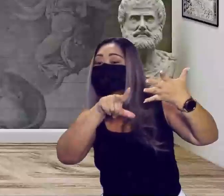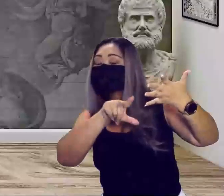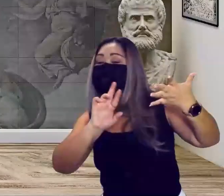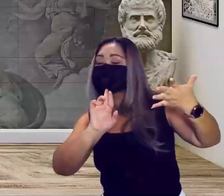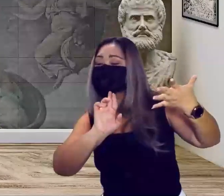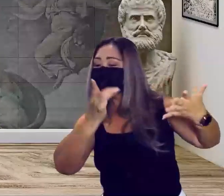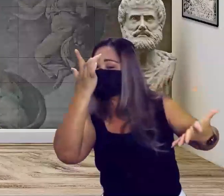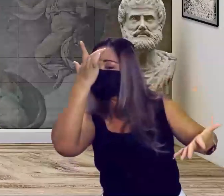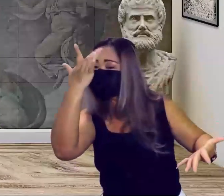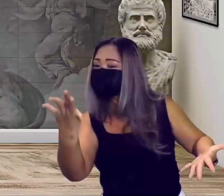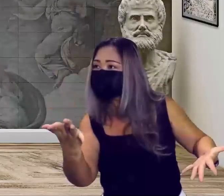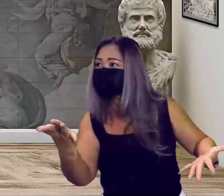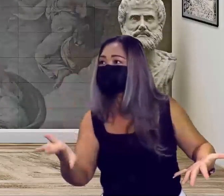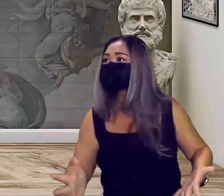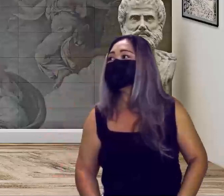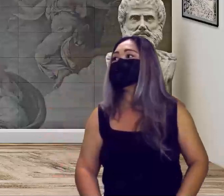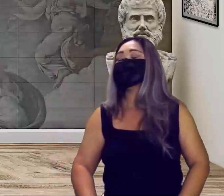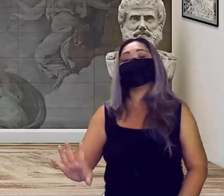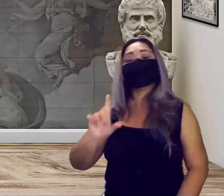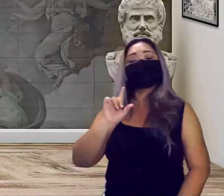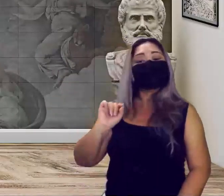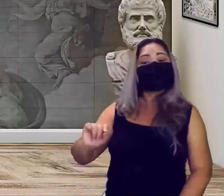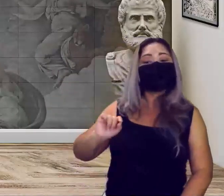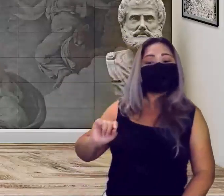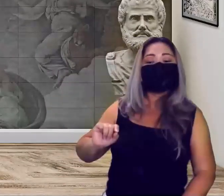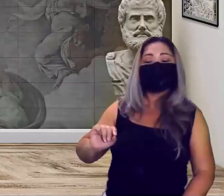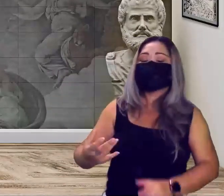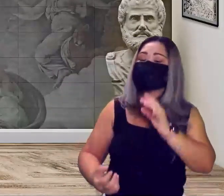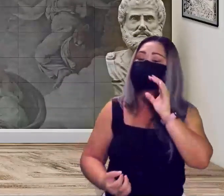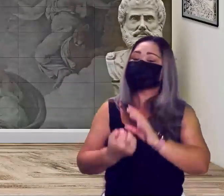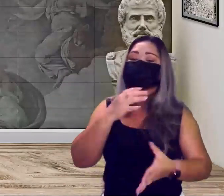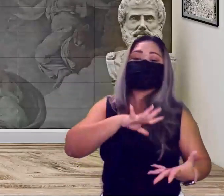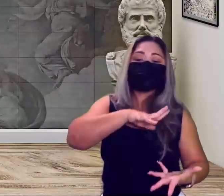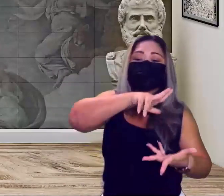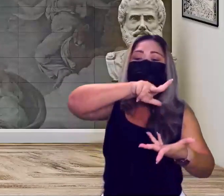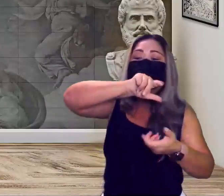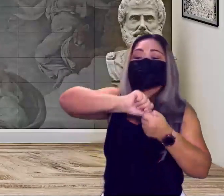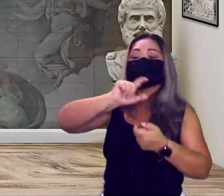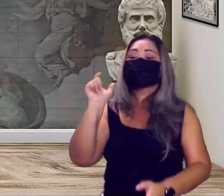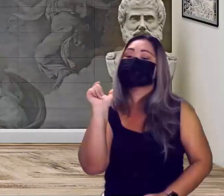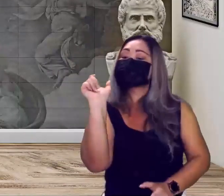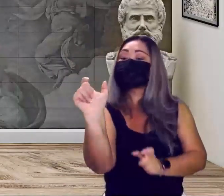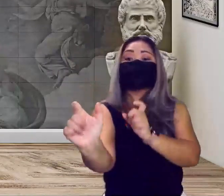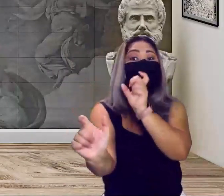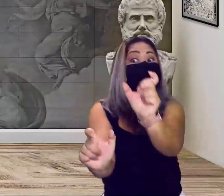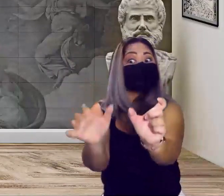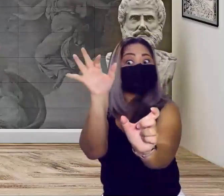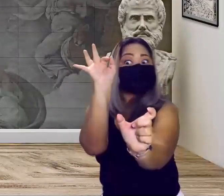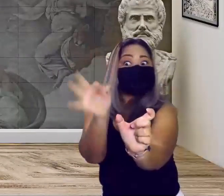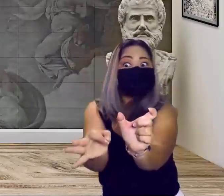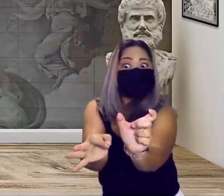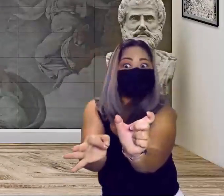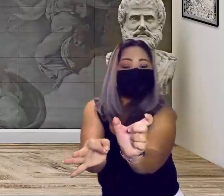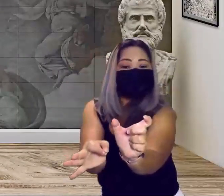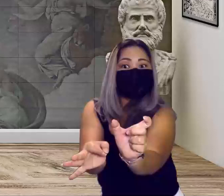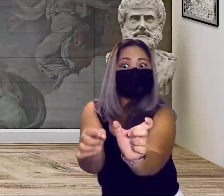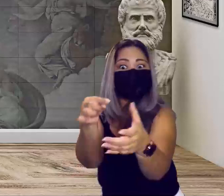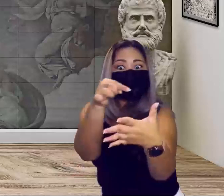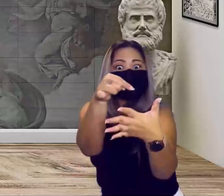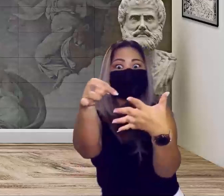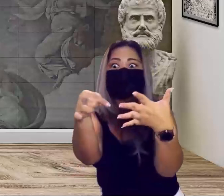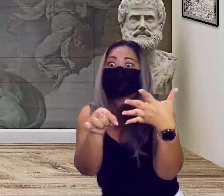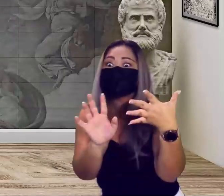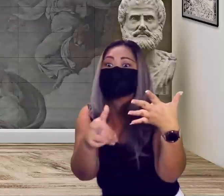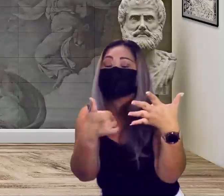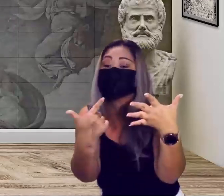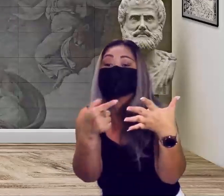Essa tá fácil, hein? Quando dá a criação do mundo para os gregos, qual a palavra correta? Uma dessas aí.